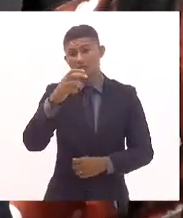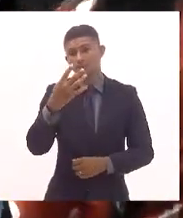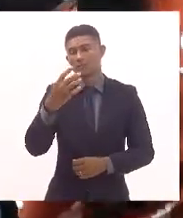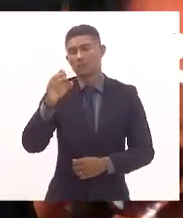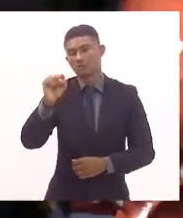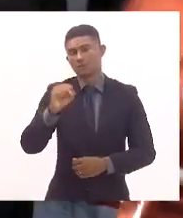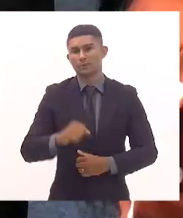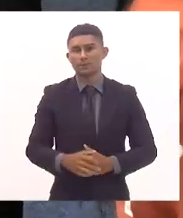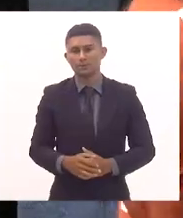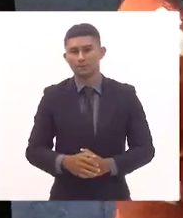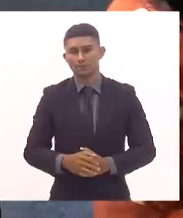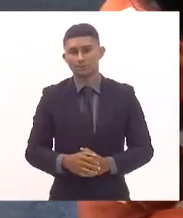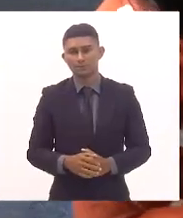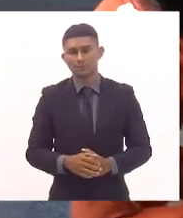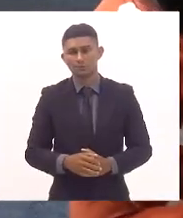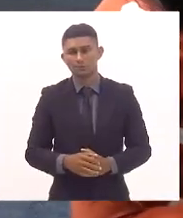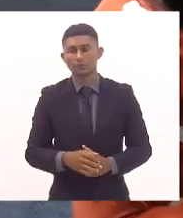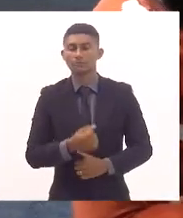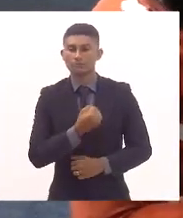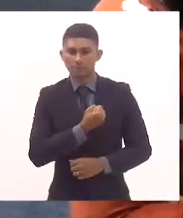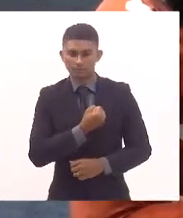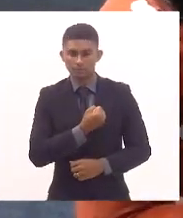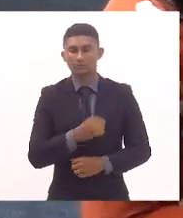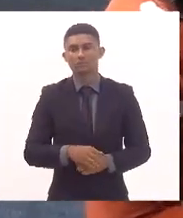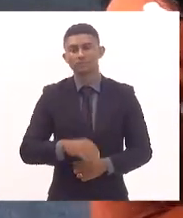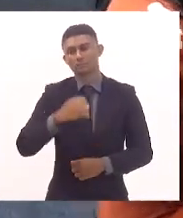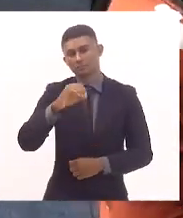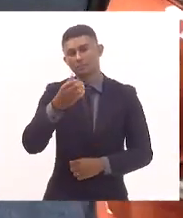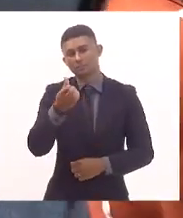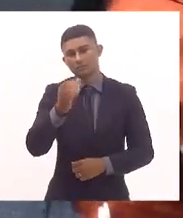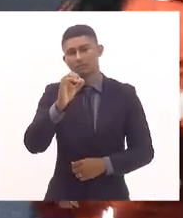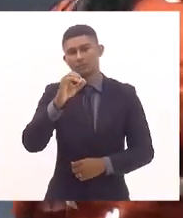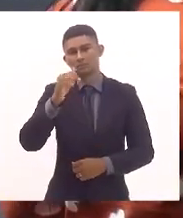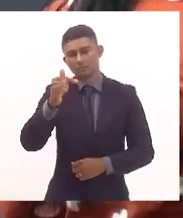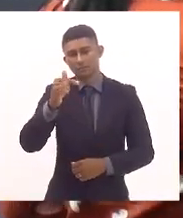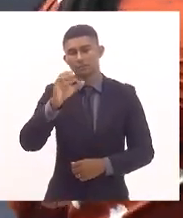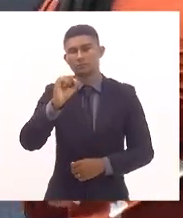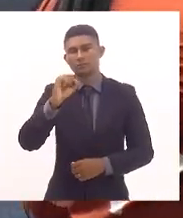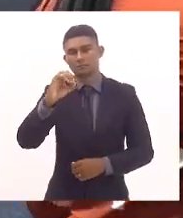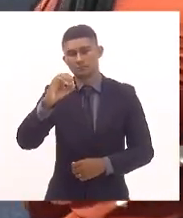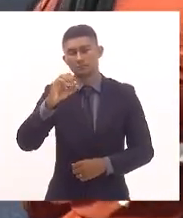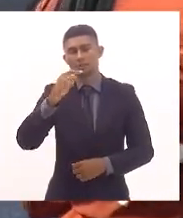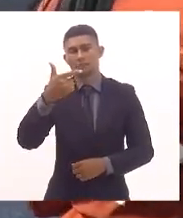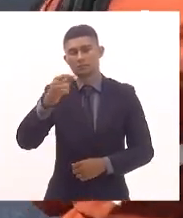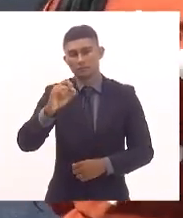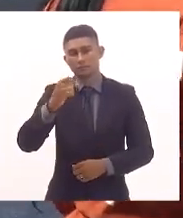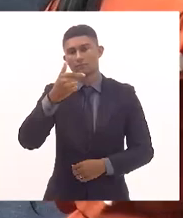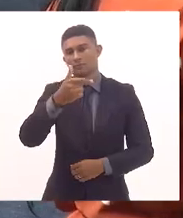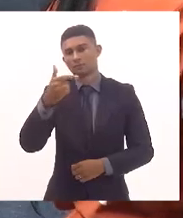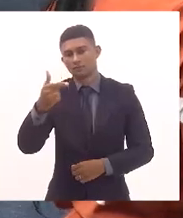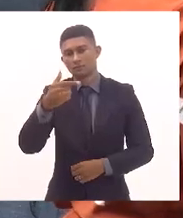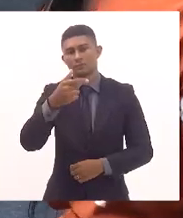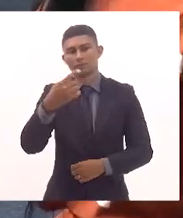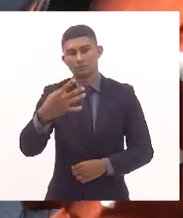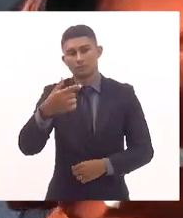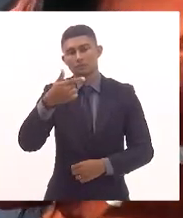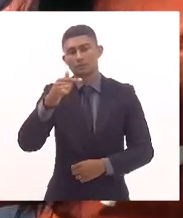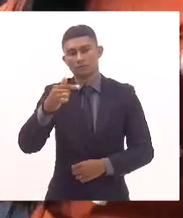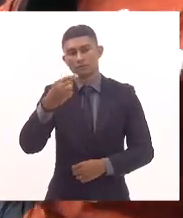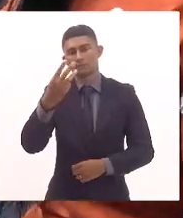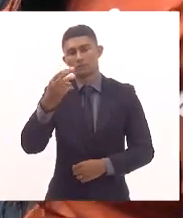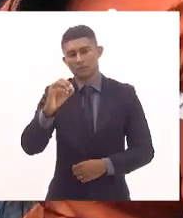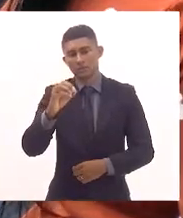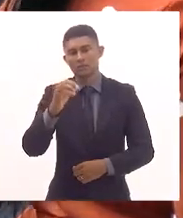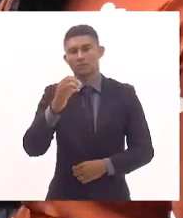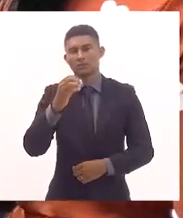548. Números 06, 07, 08, 20, 22, 23, 24, 27, 29, 30,